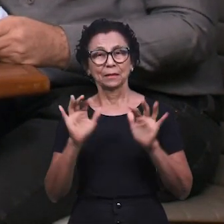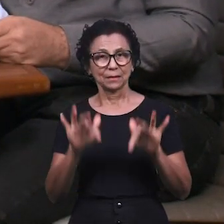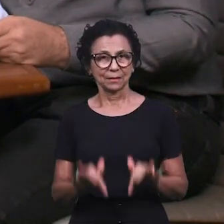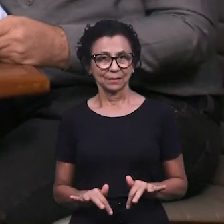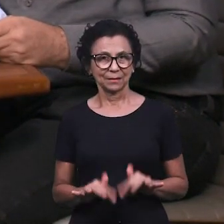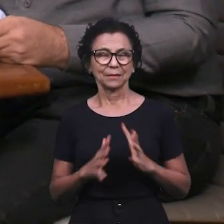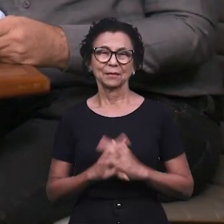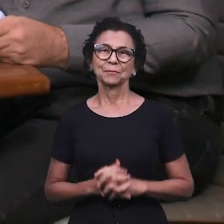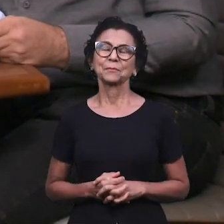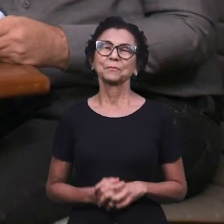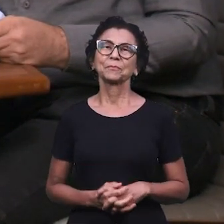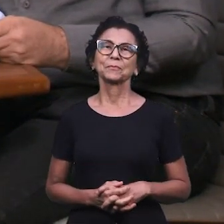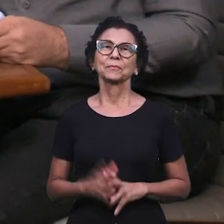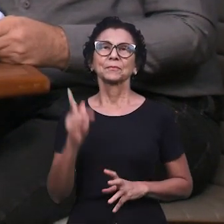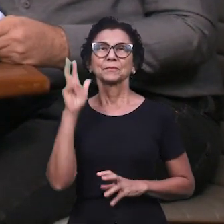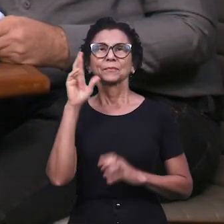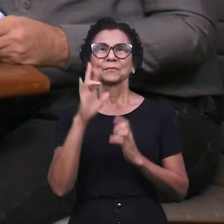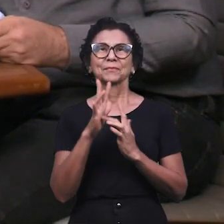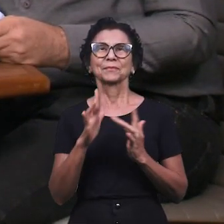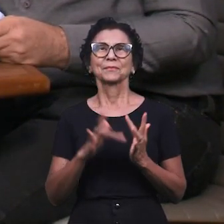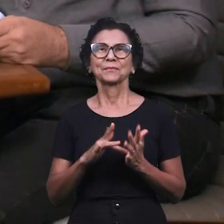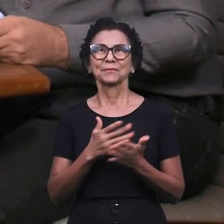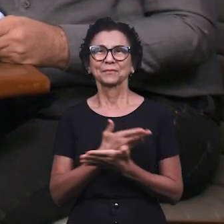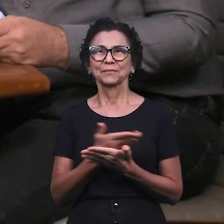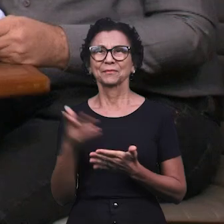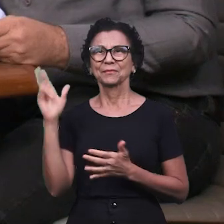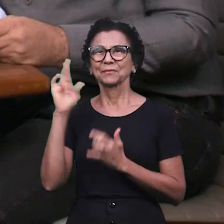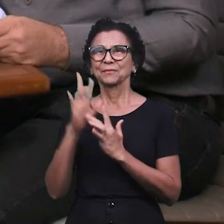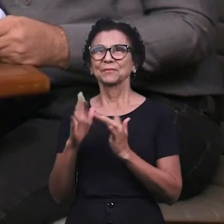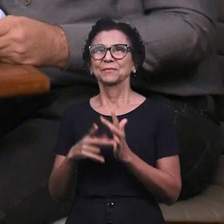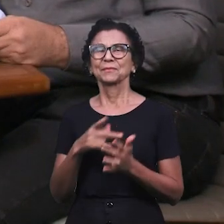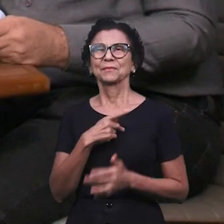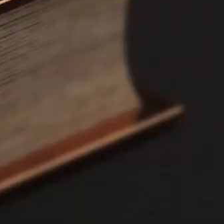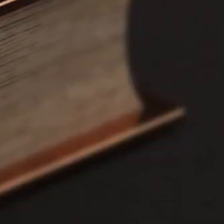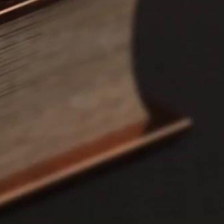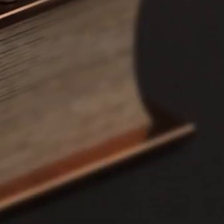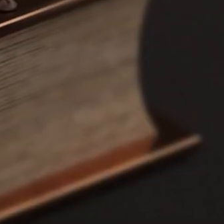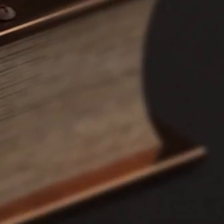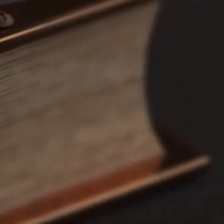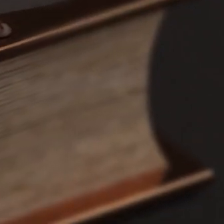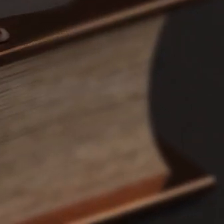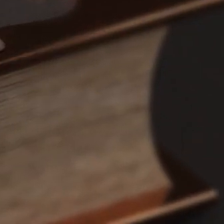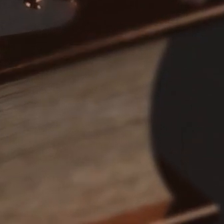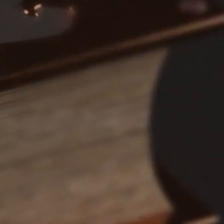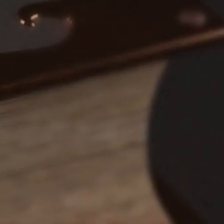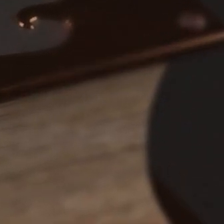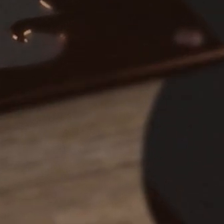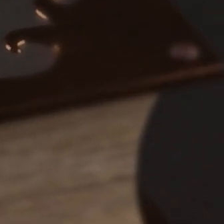leitura por hoje. A paz do Senhor Jesus a todos. Paz do Senhor, pastor. Paz do Senhor.